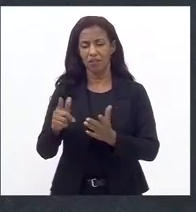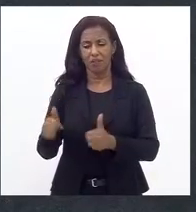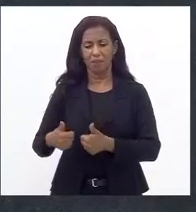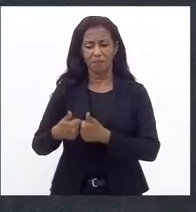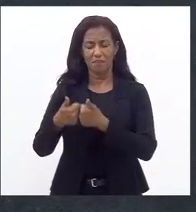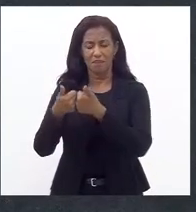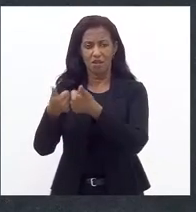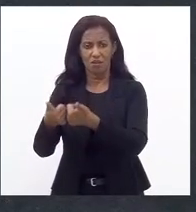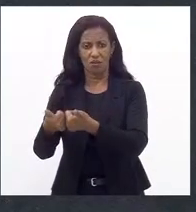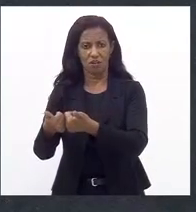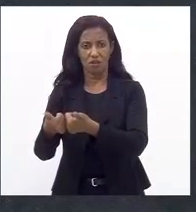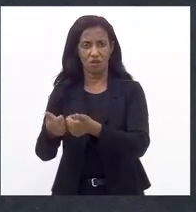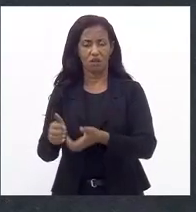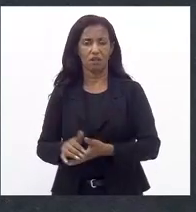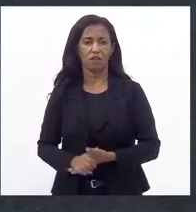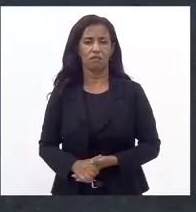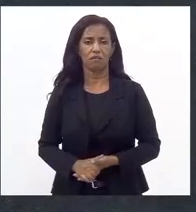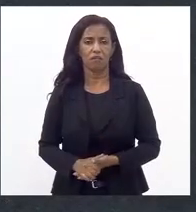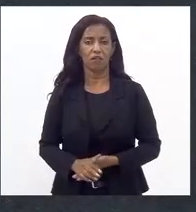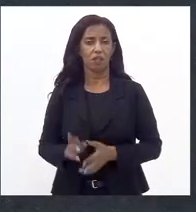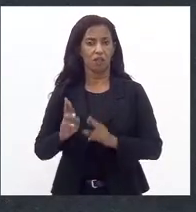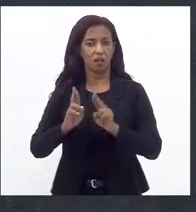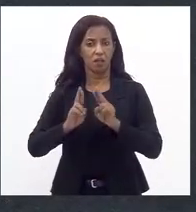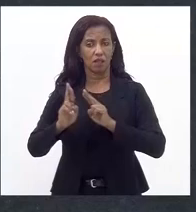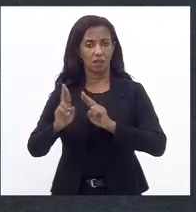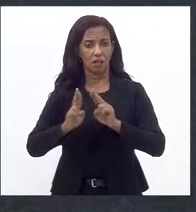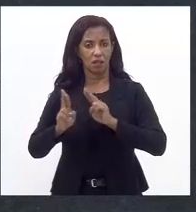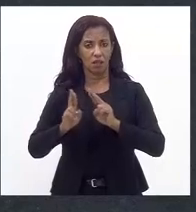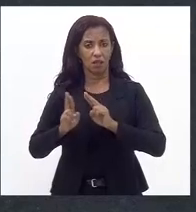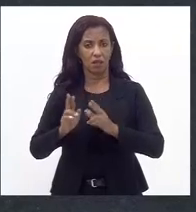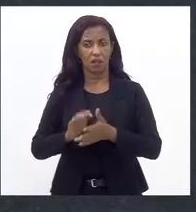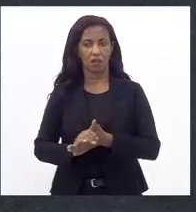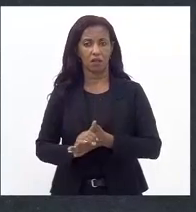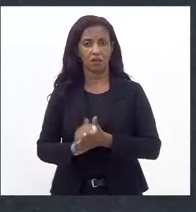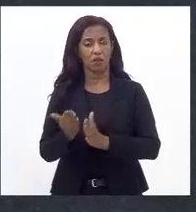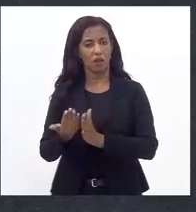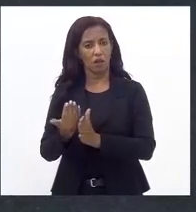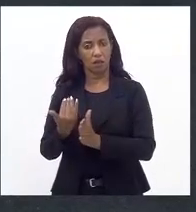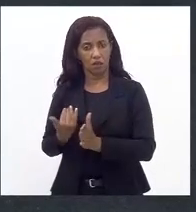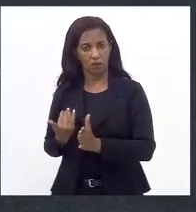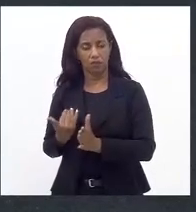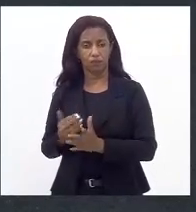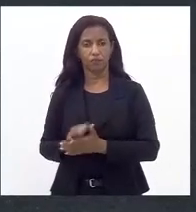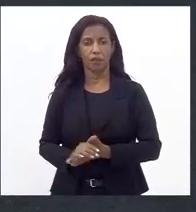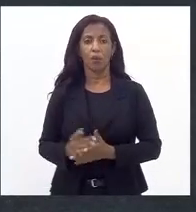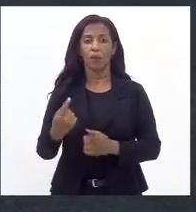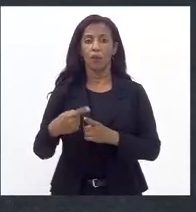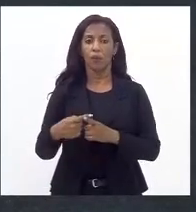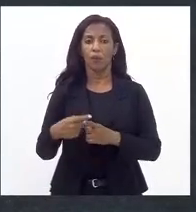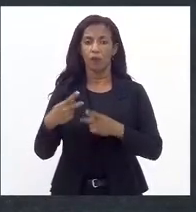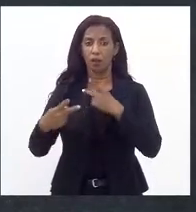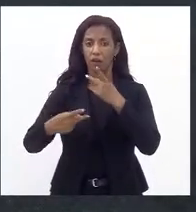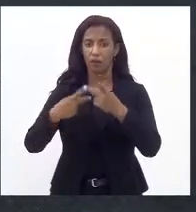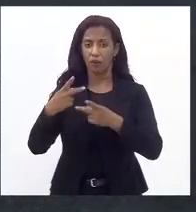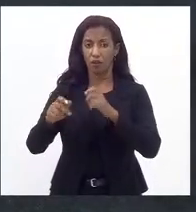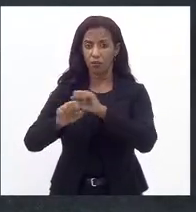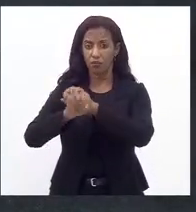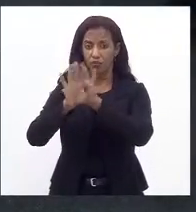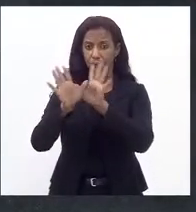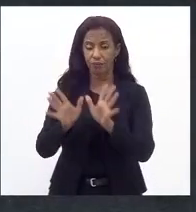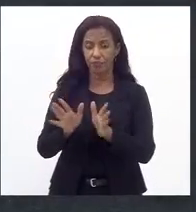muito melhorada e em relação à questão anterior porque descemos